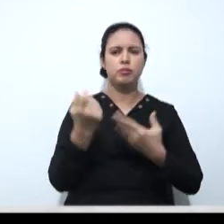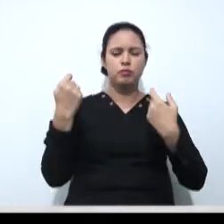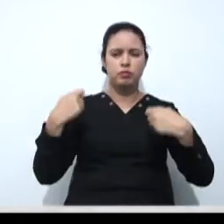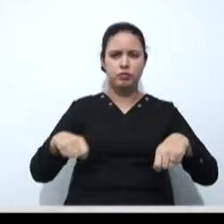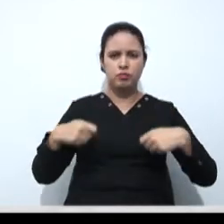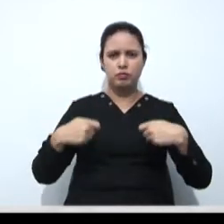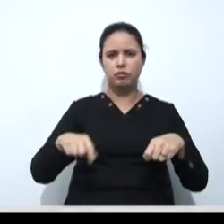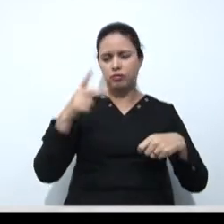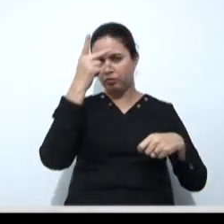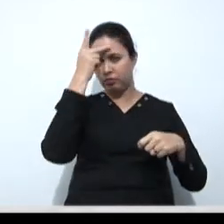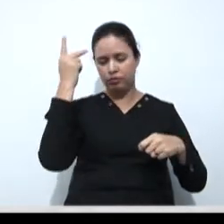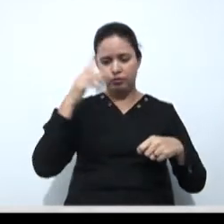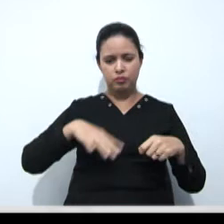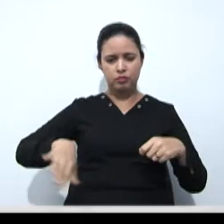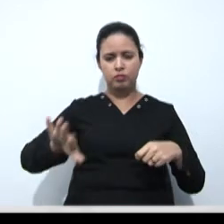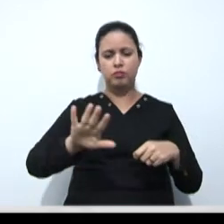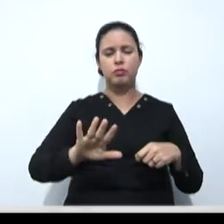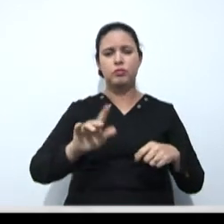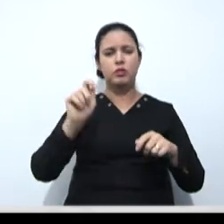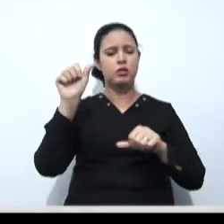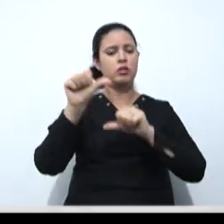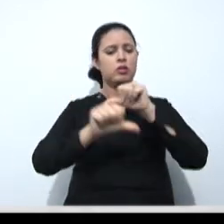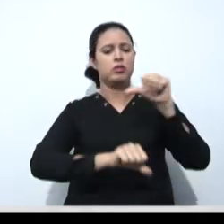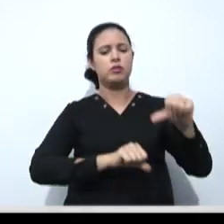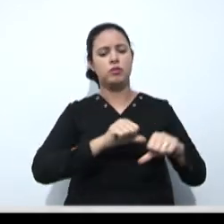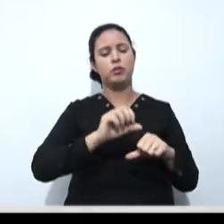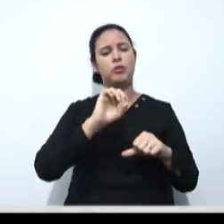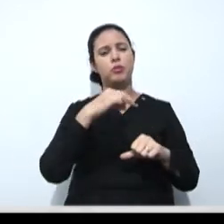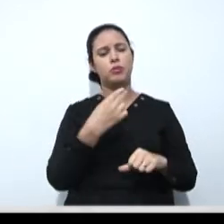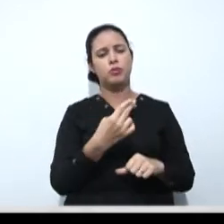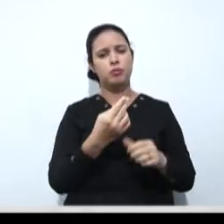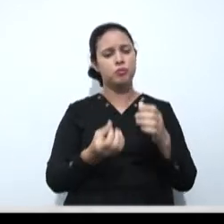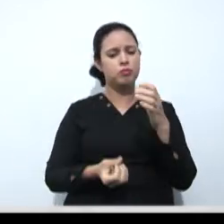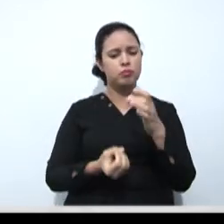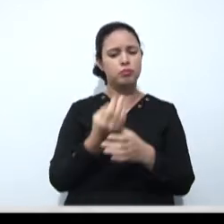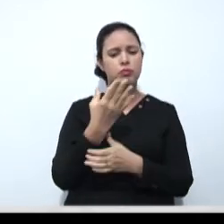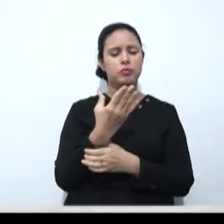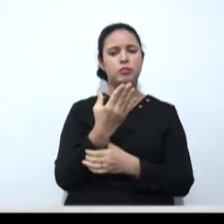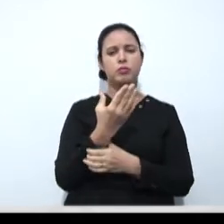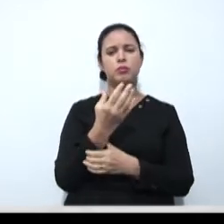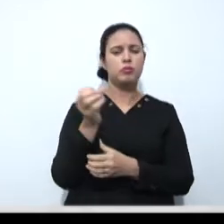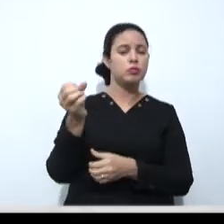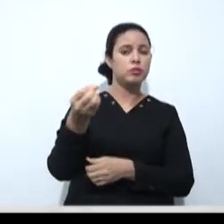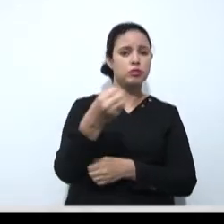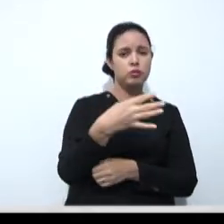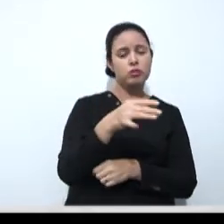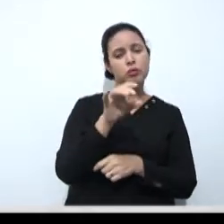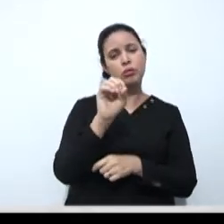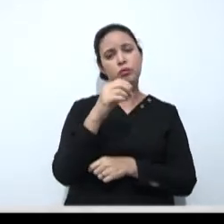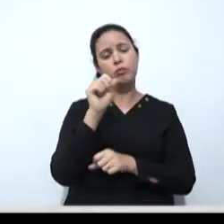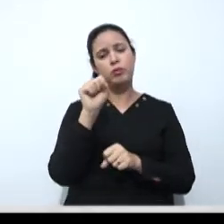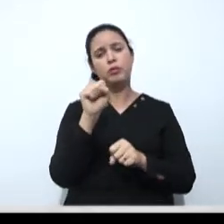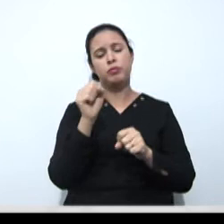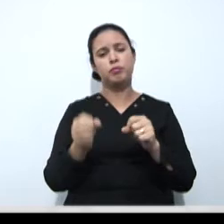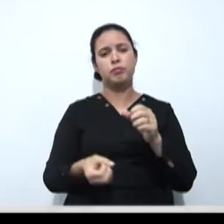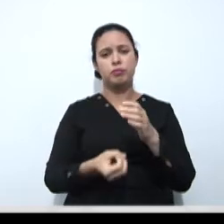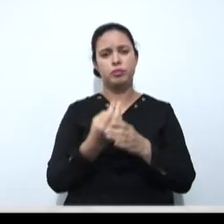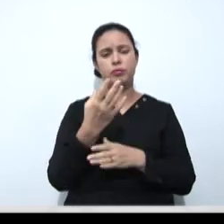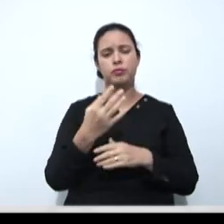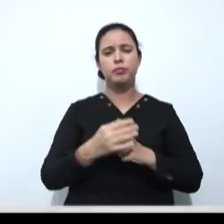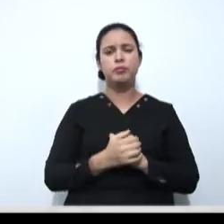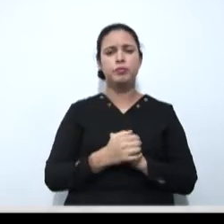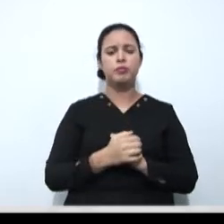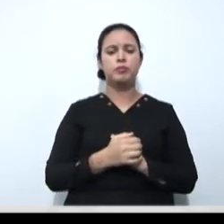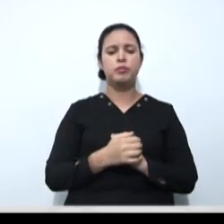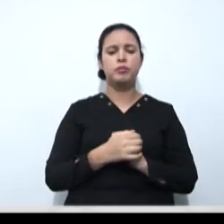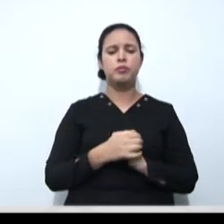transformado, algo que já existe ou algo que precisa ainda ser criado ou que pode ser criado. Então, inovar é trazer